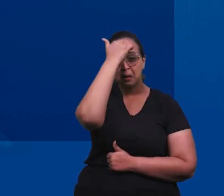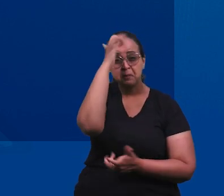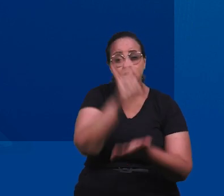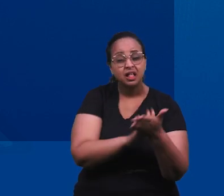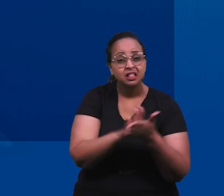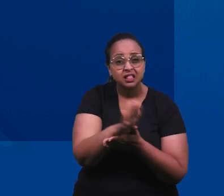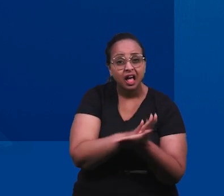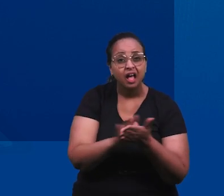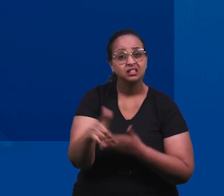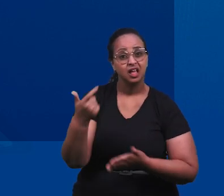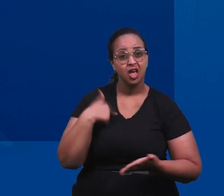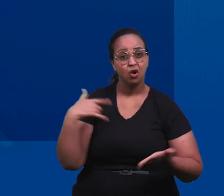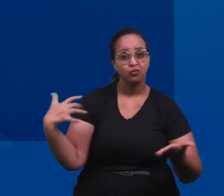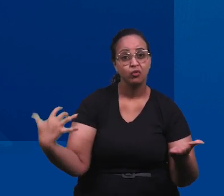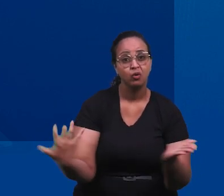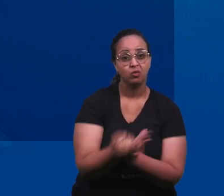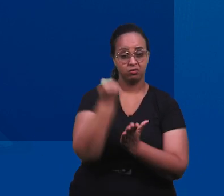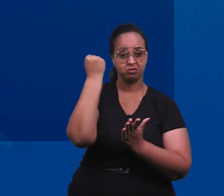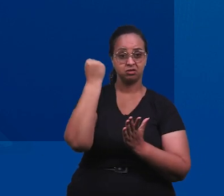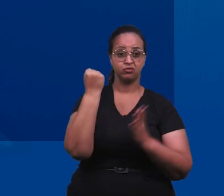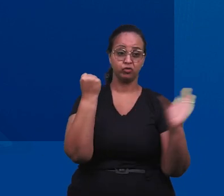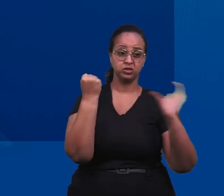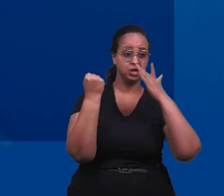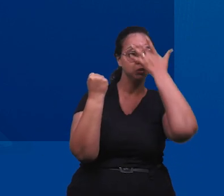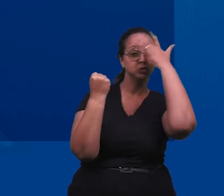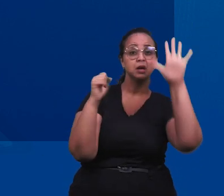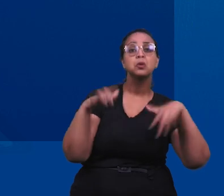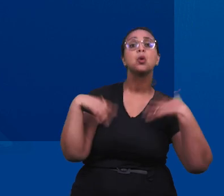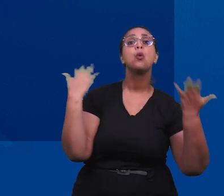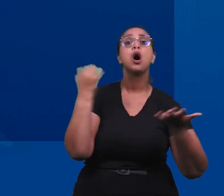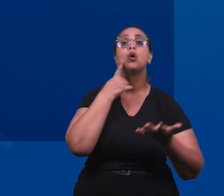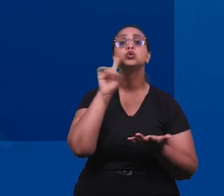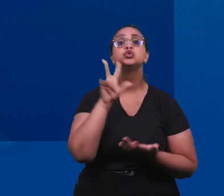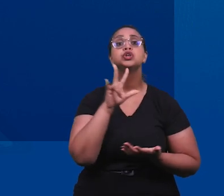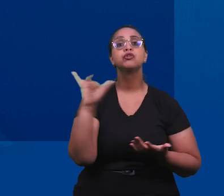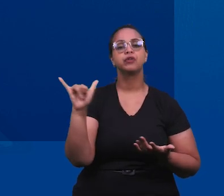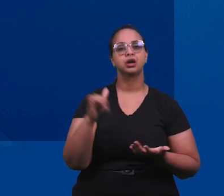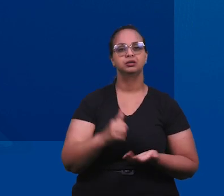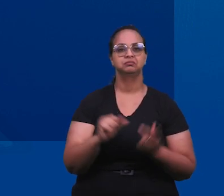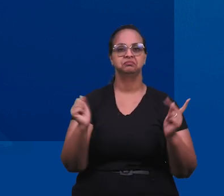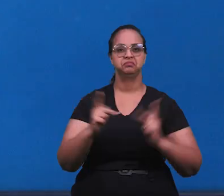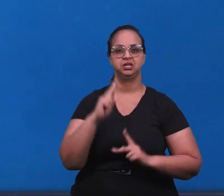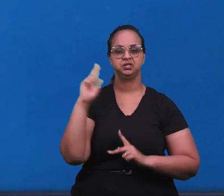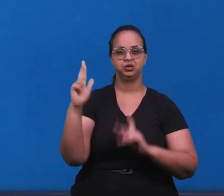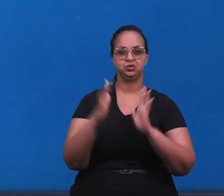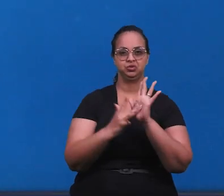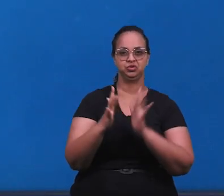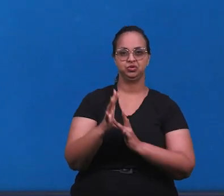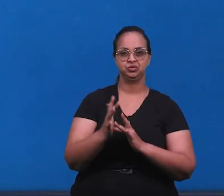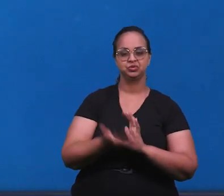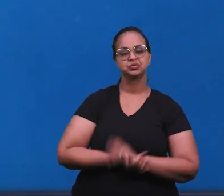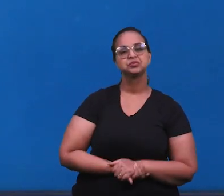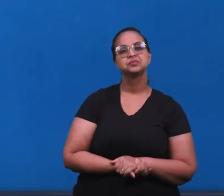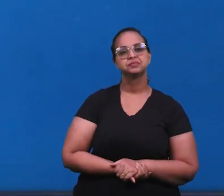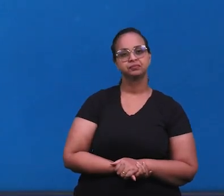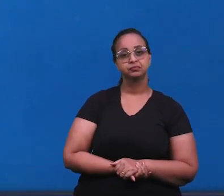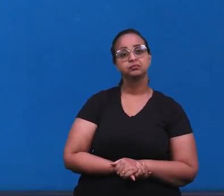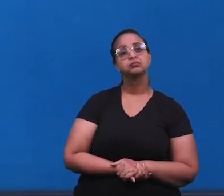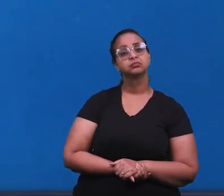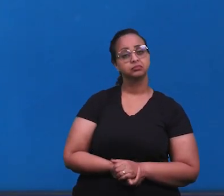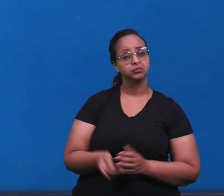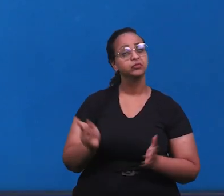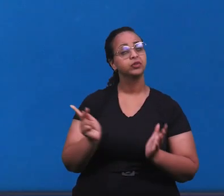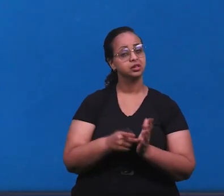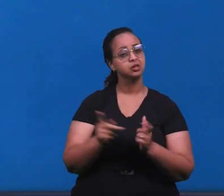ti como ladrão, e não saberás a hora que virei sobre ti. A paz do Senhor Jesus. Muito bem, pastor Jamilson, muito bem